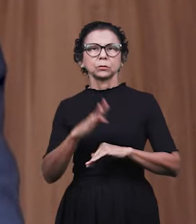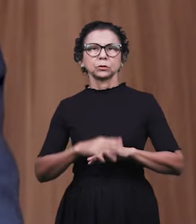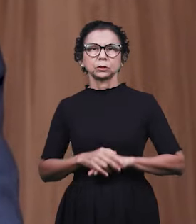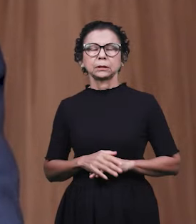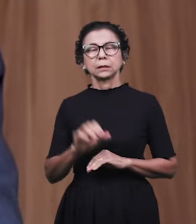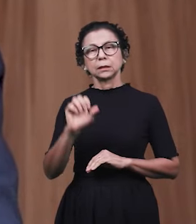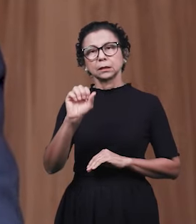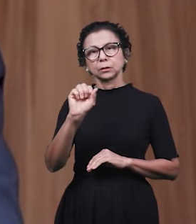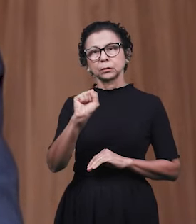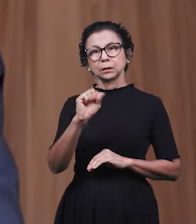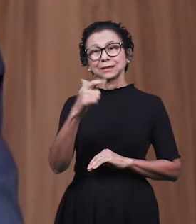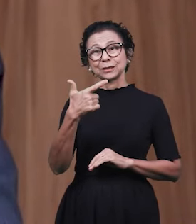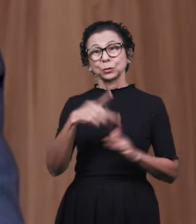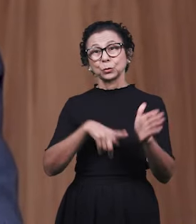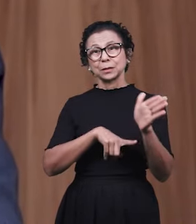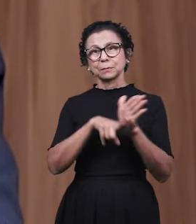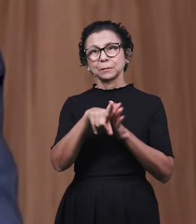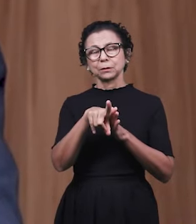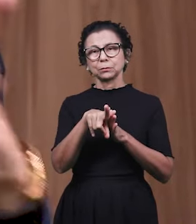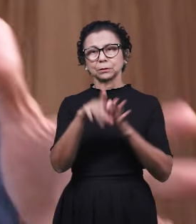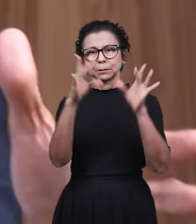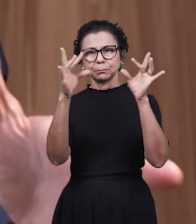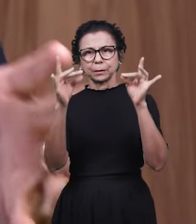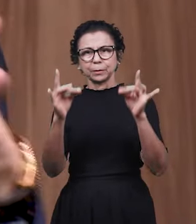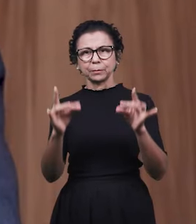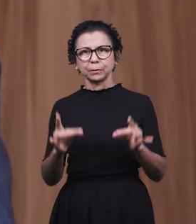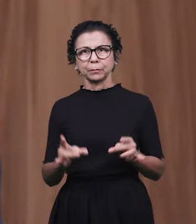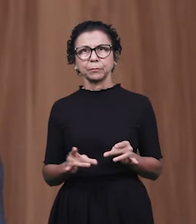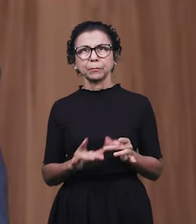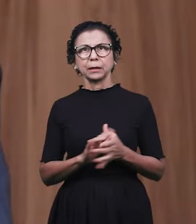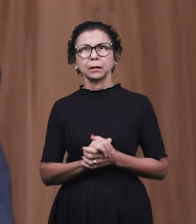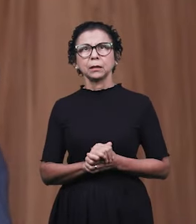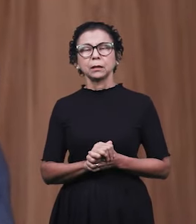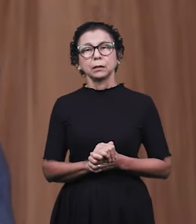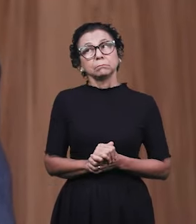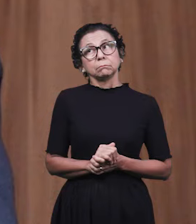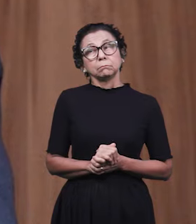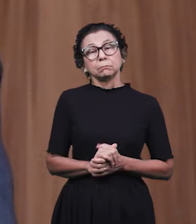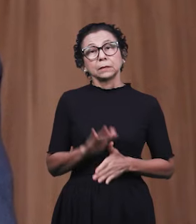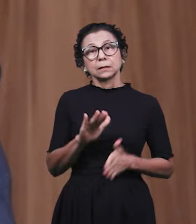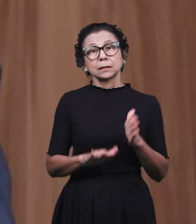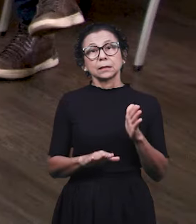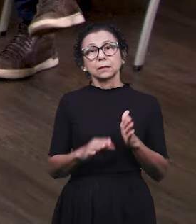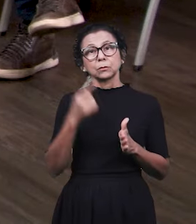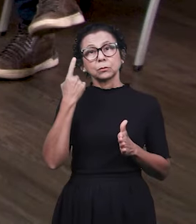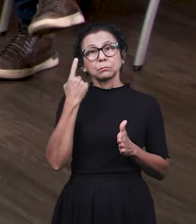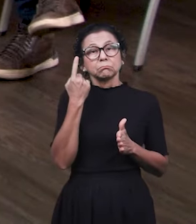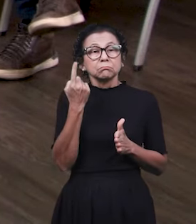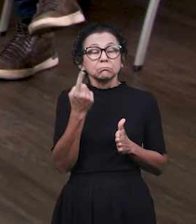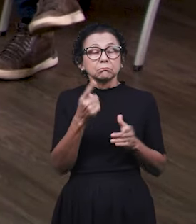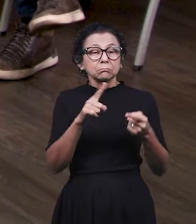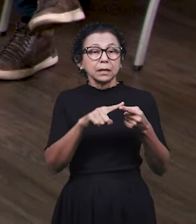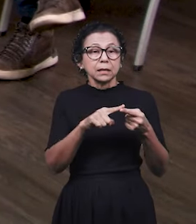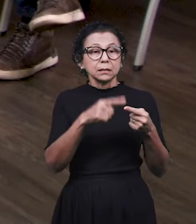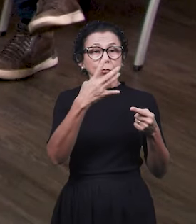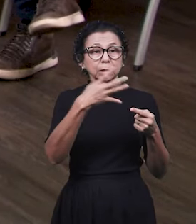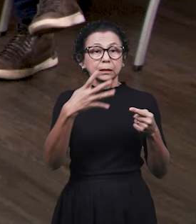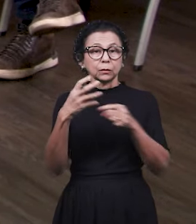questões, que é um feito extraordinário. E na prova do primeiro dia ele fazer 44. Então não adiantou nada ele ser